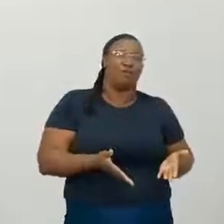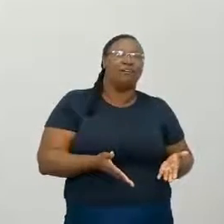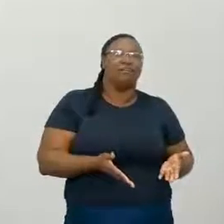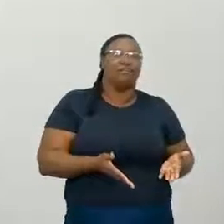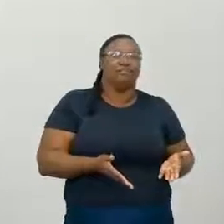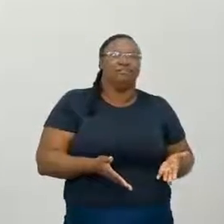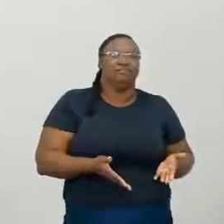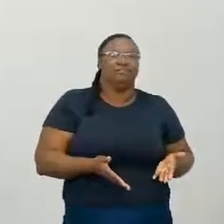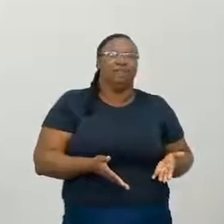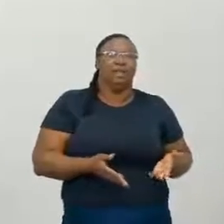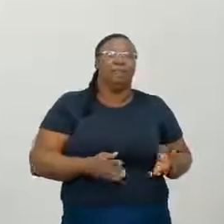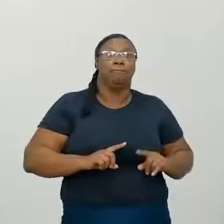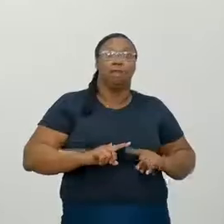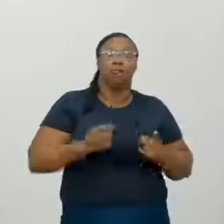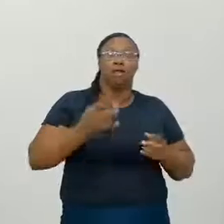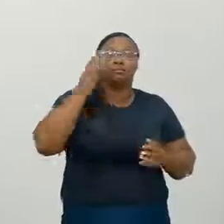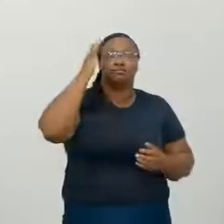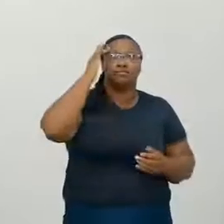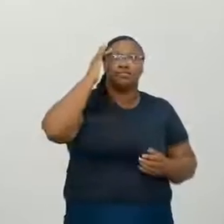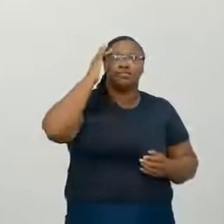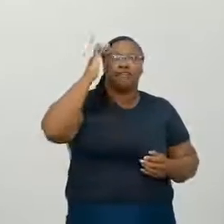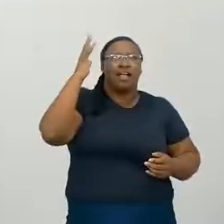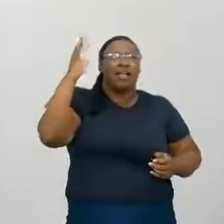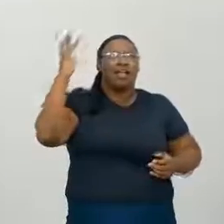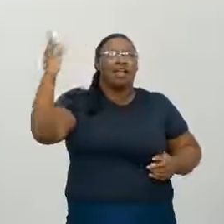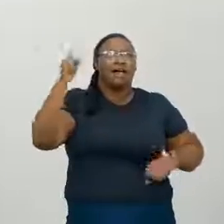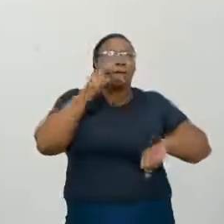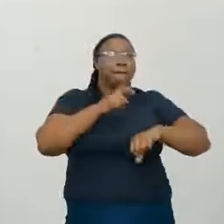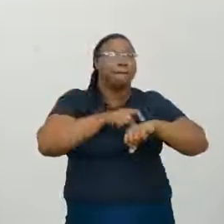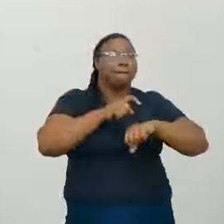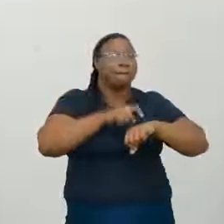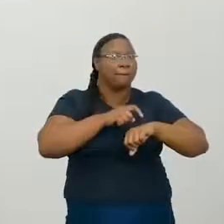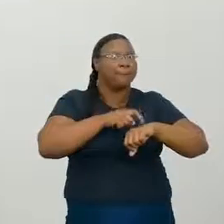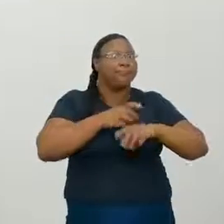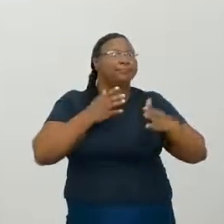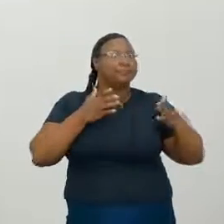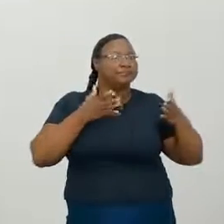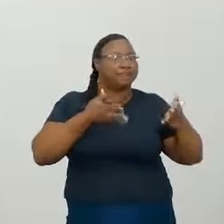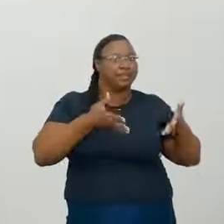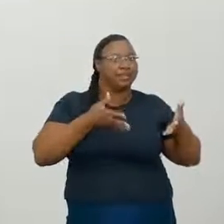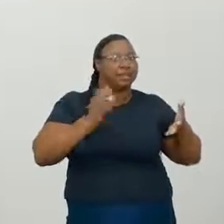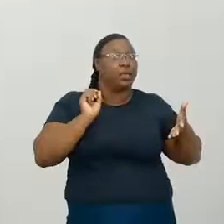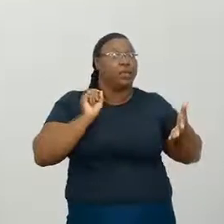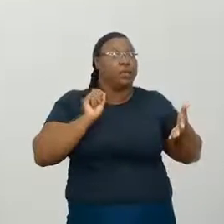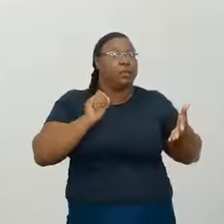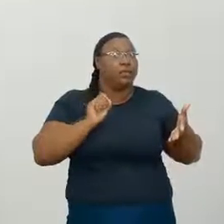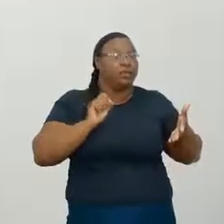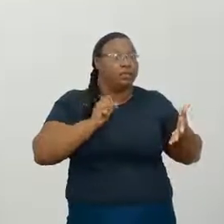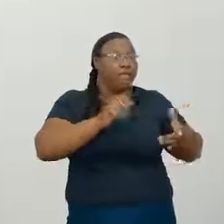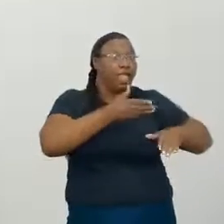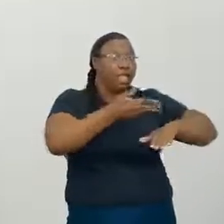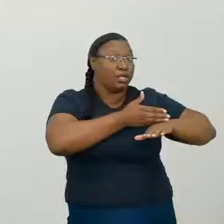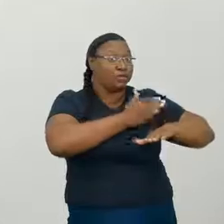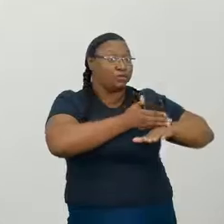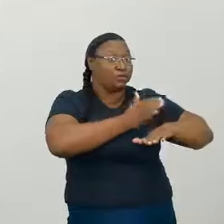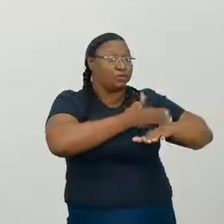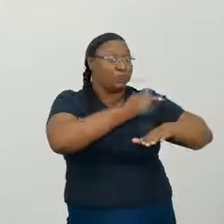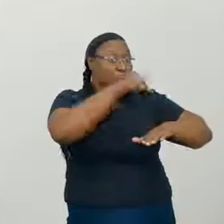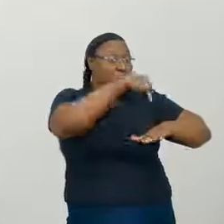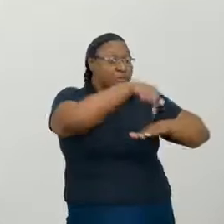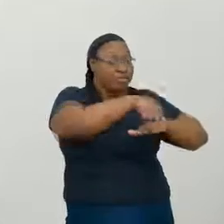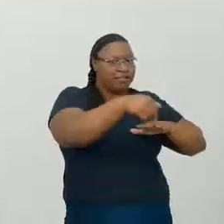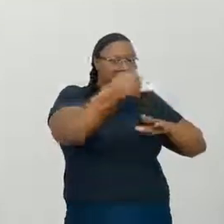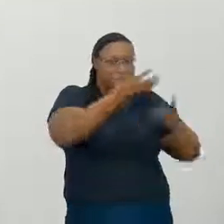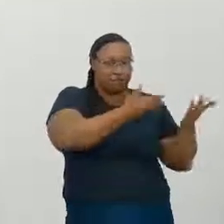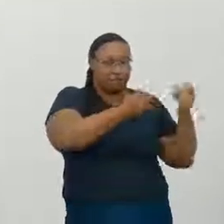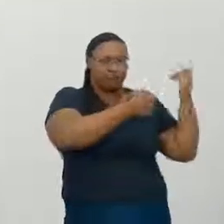mas é aquele momento da gente refletir, né, no que, né, essas influências que vêm, inclusive de